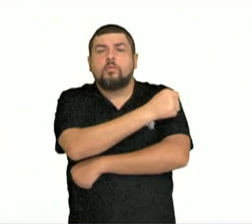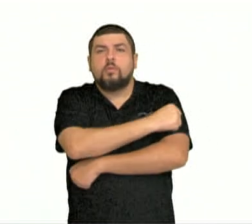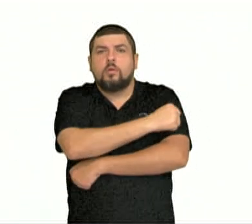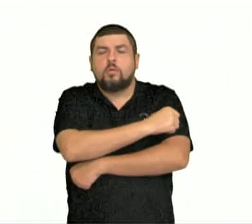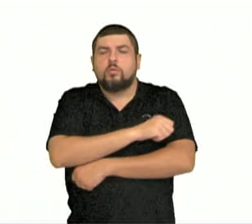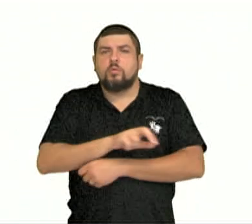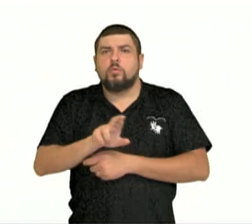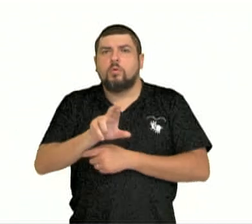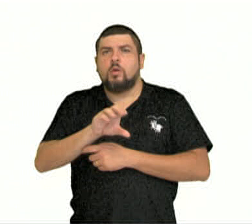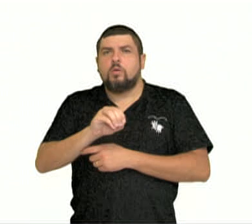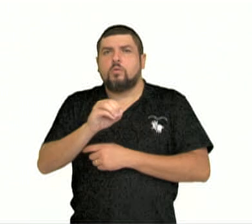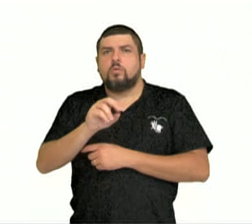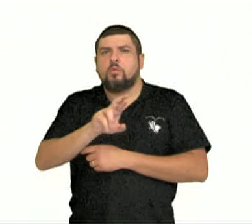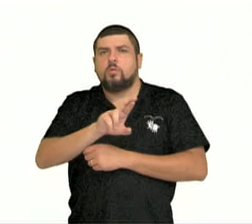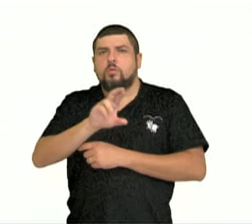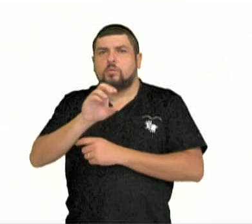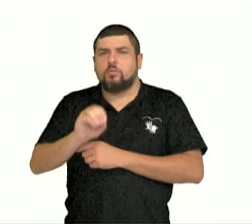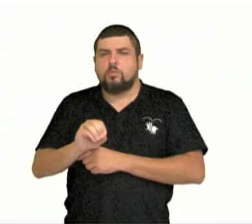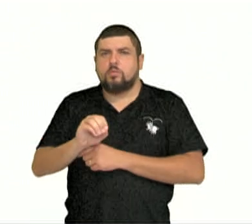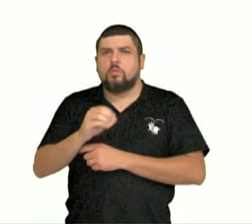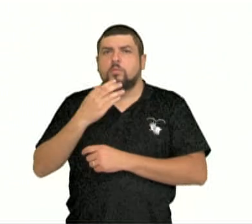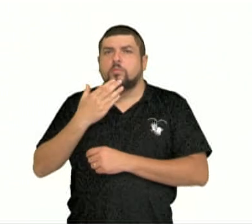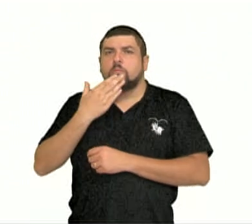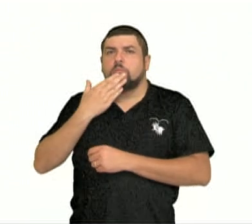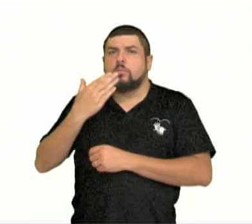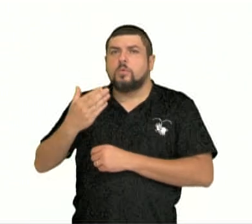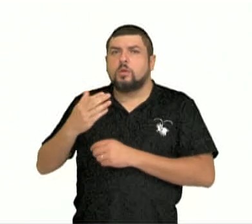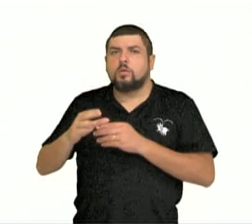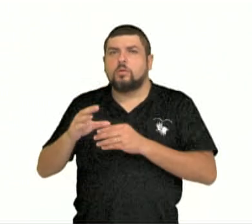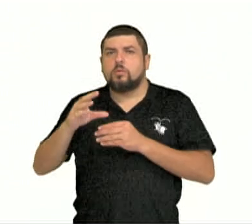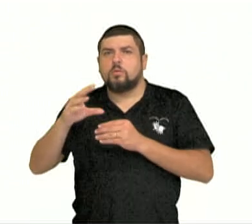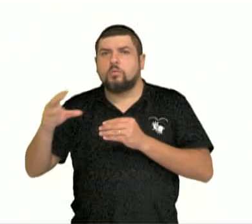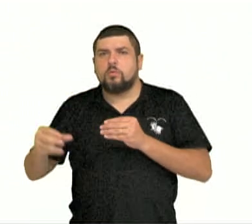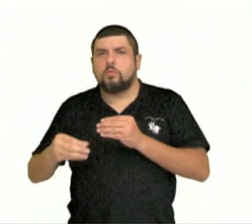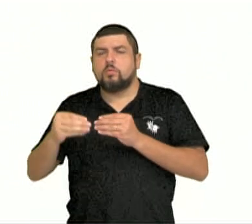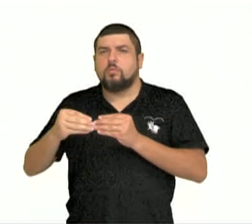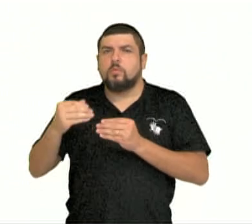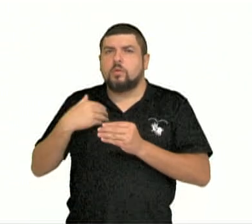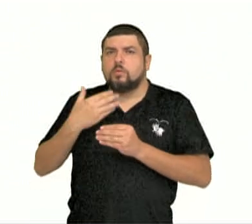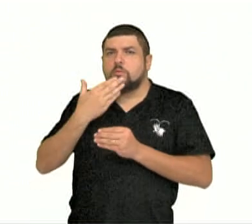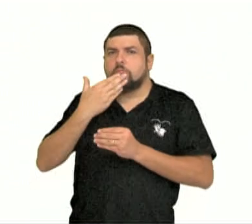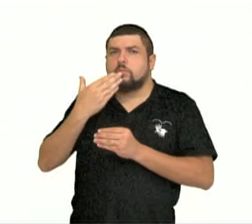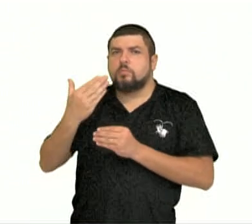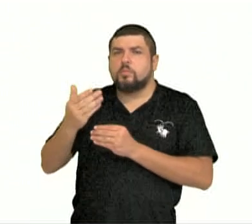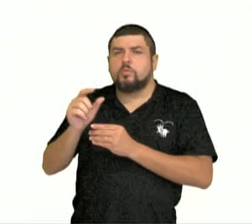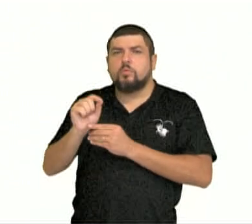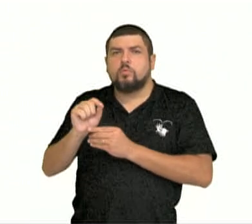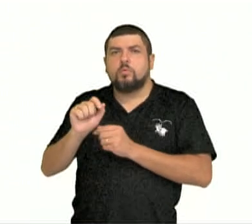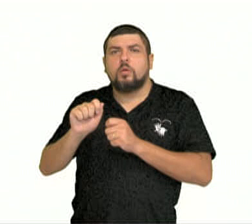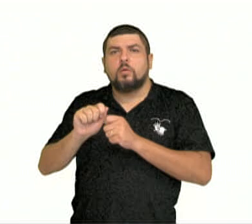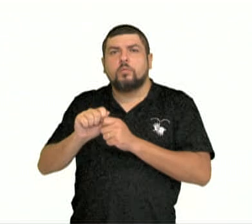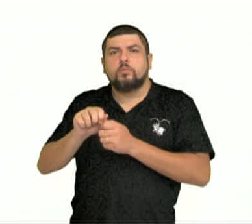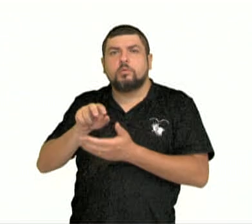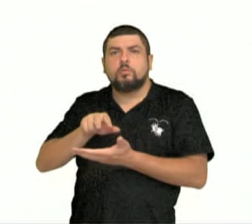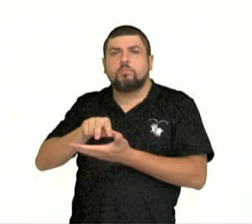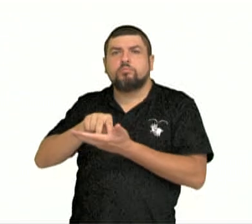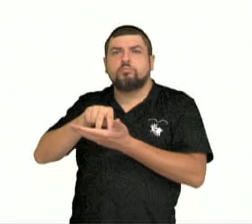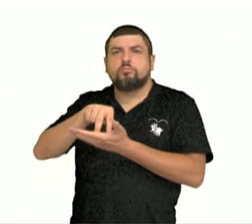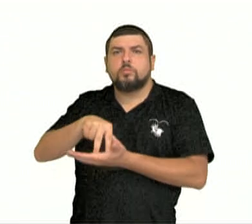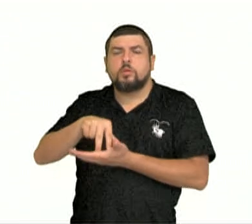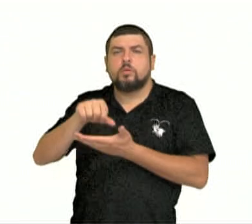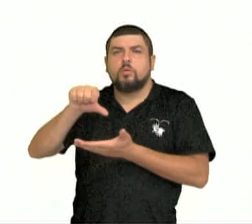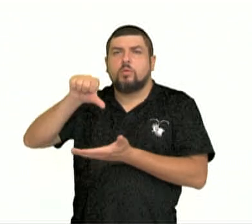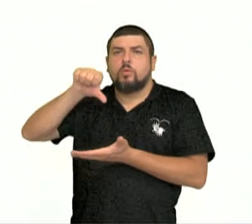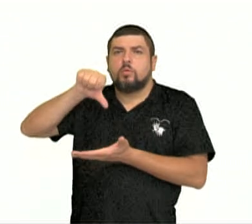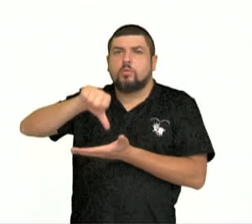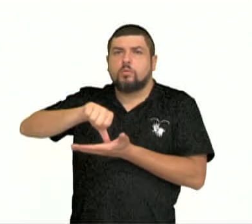Ostras, solicitamos a incorporação de nossas reivindicações pela consolidação do nosso Polo